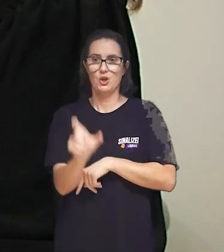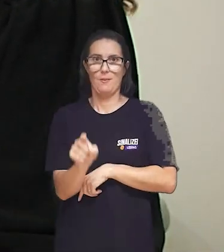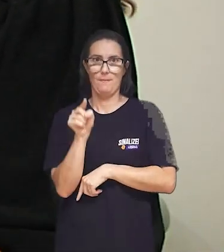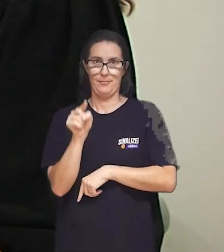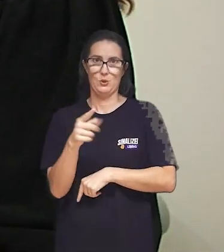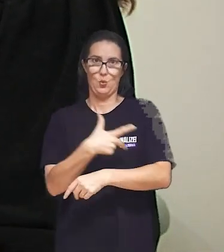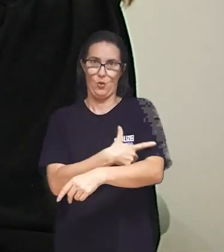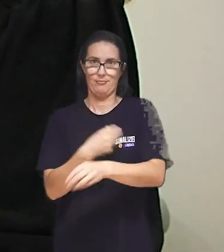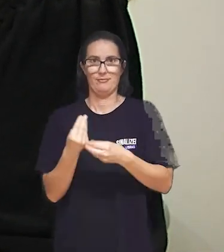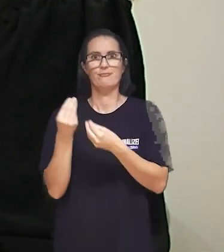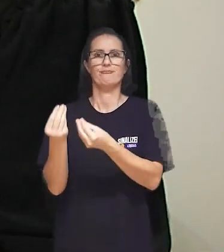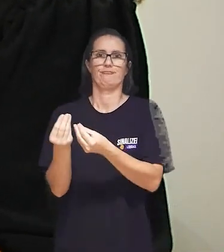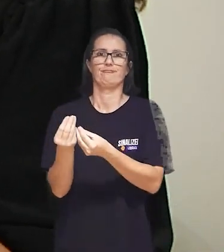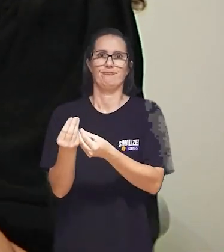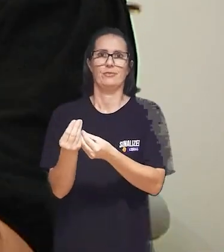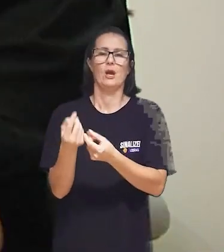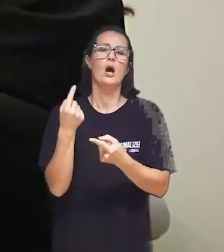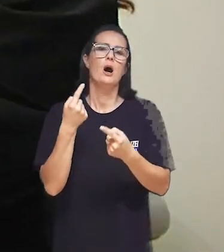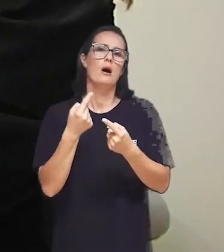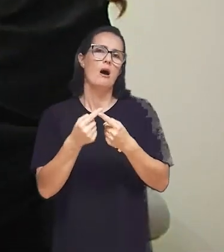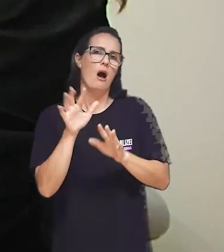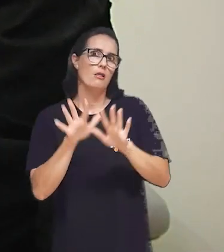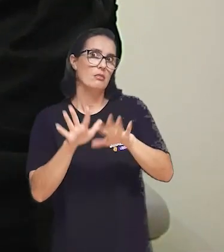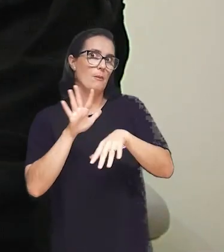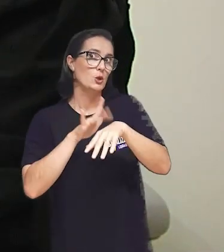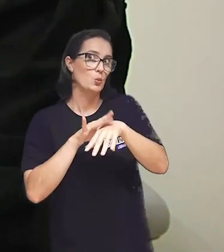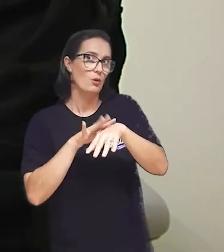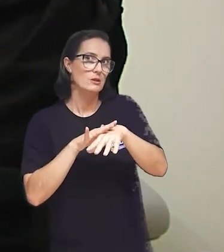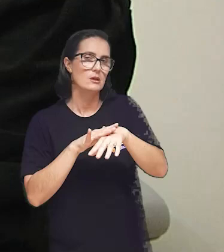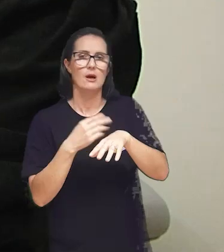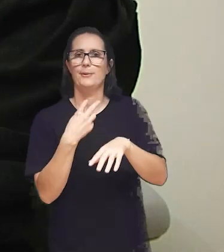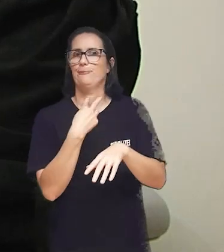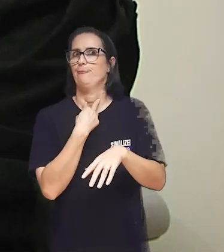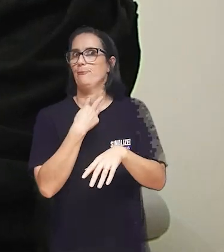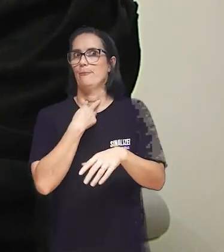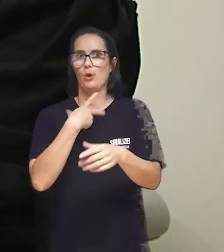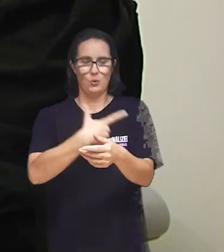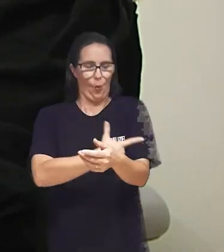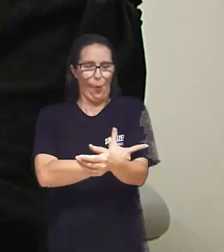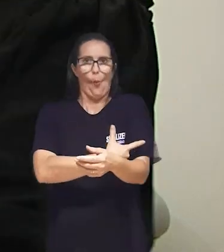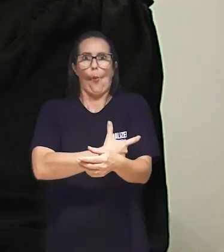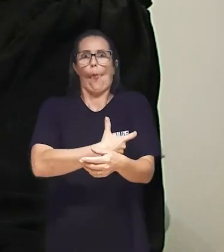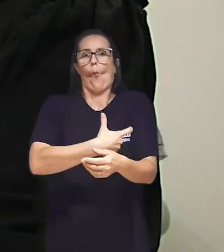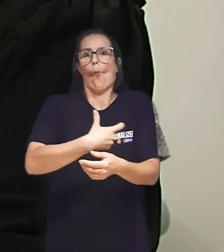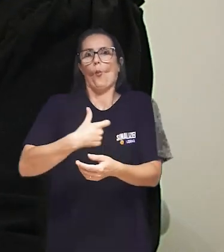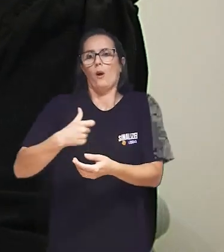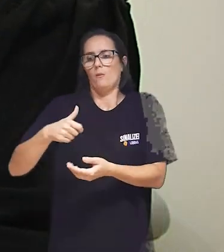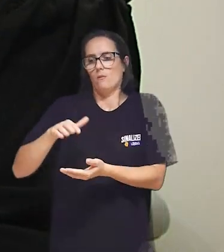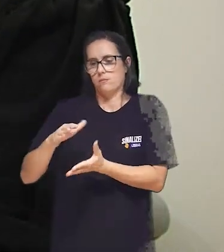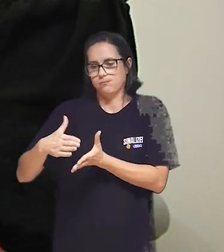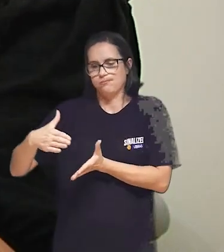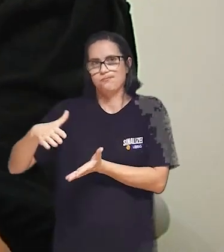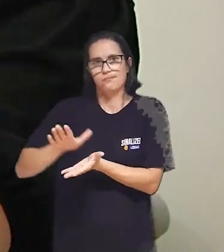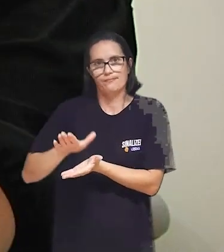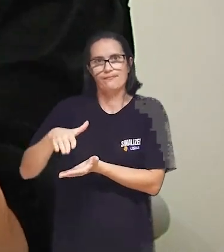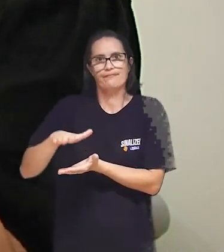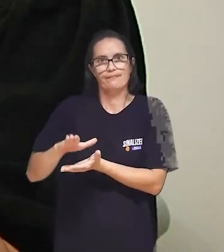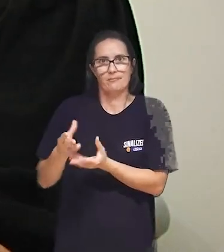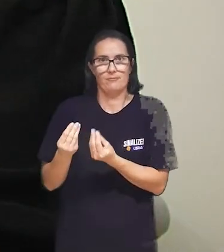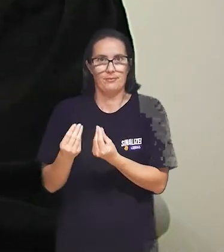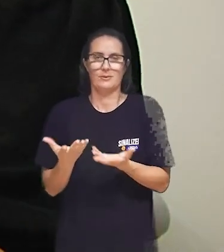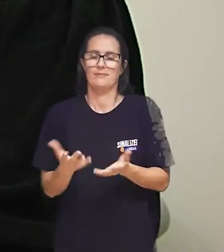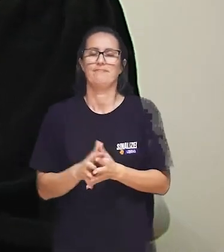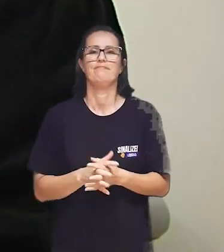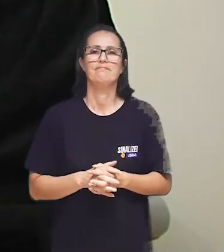Né? Porque às vezes, por exemplo, depende da doença, ele não pode fazer uma coleta de sangue com um volume tão grande, né? Não que seja um